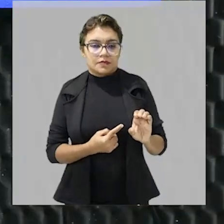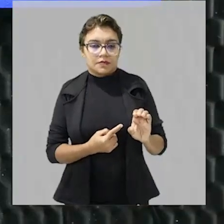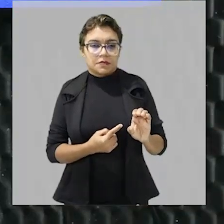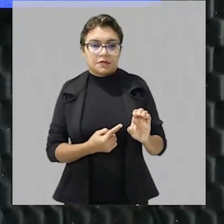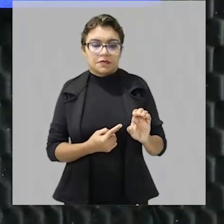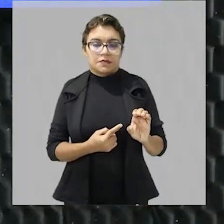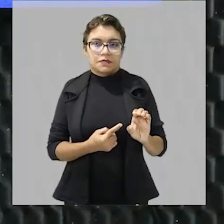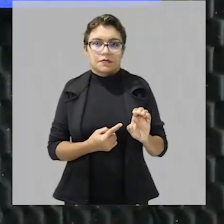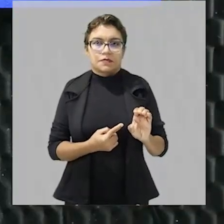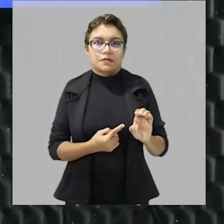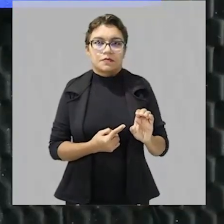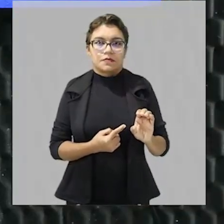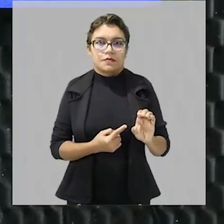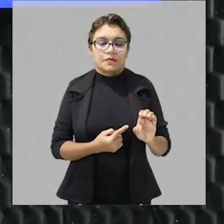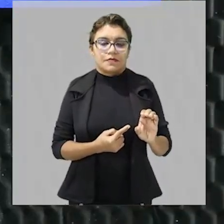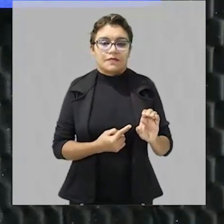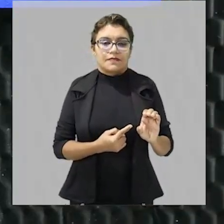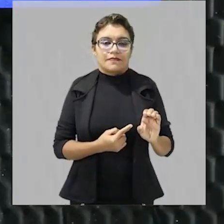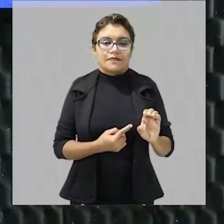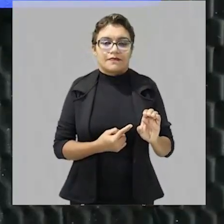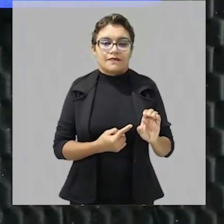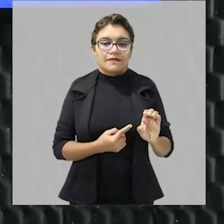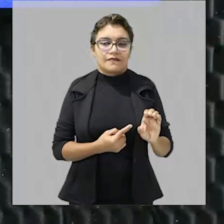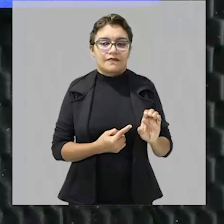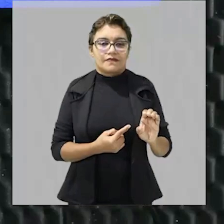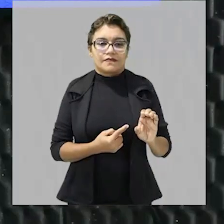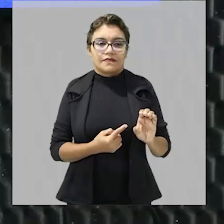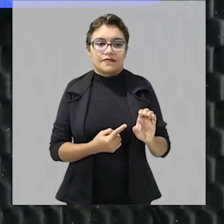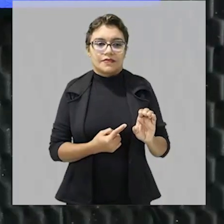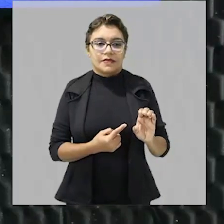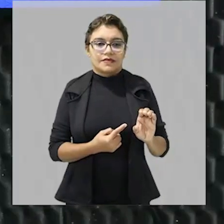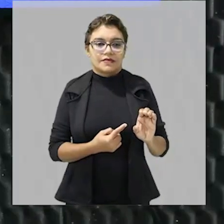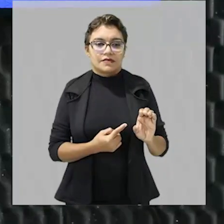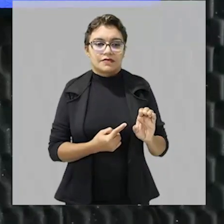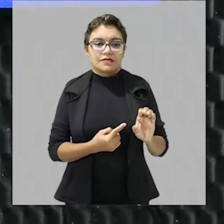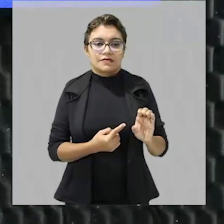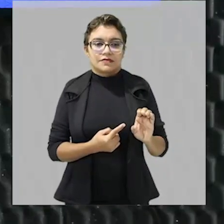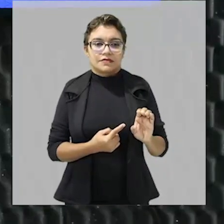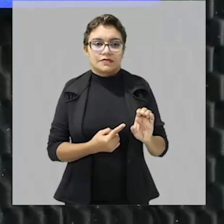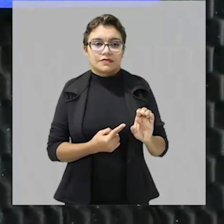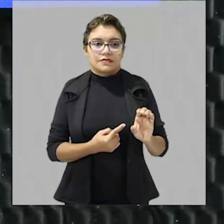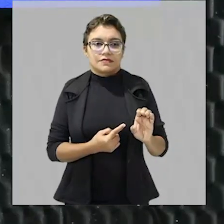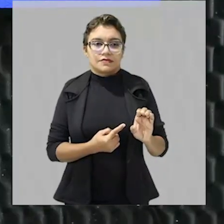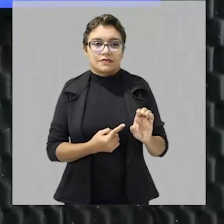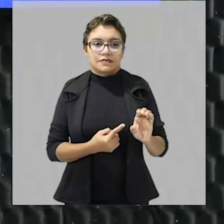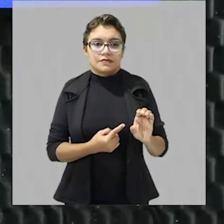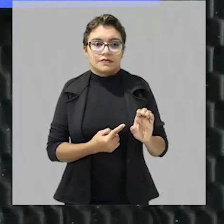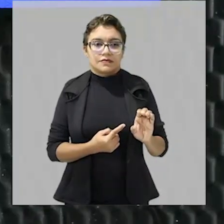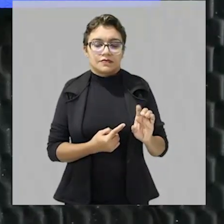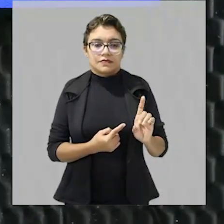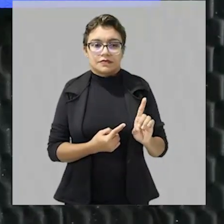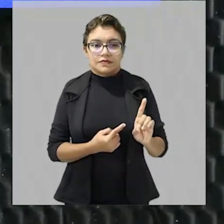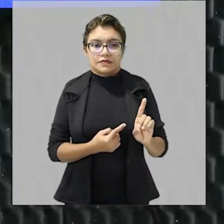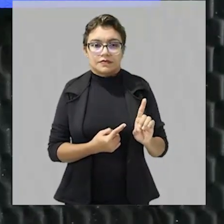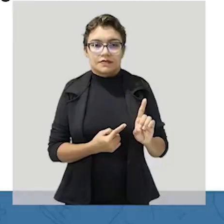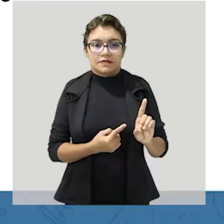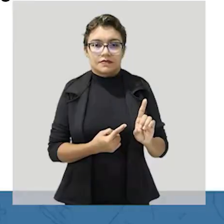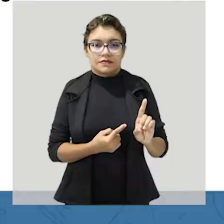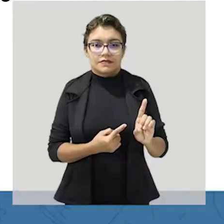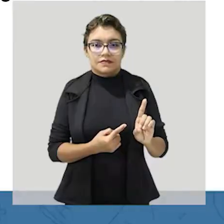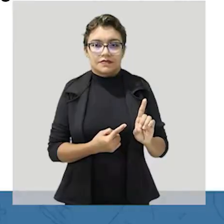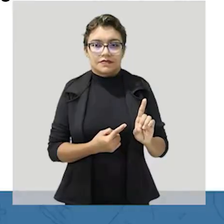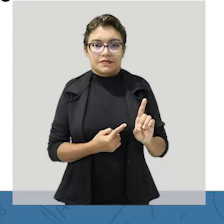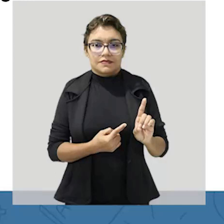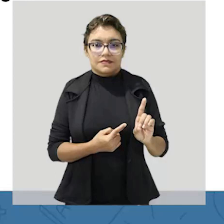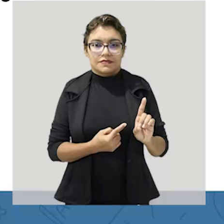O fragmento do texto que atesta a credibilidade da pesquisa noticiada é identificada em: eles